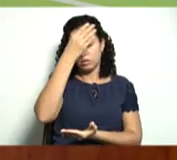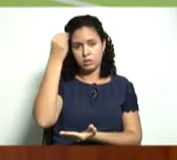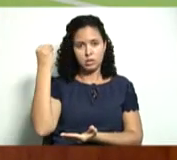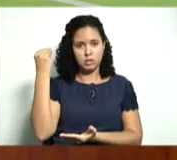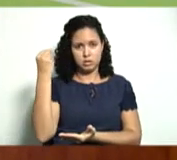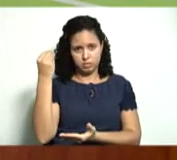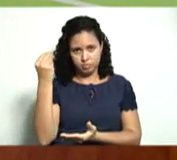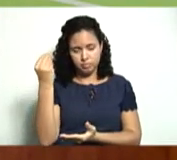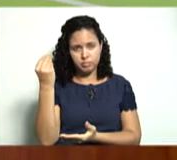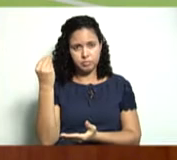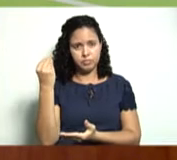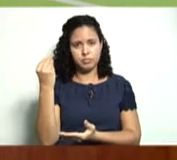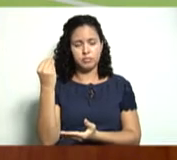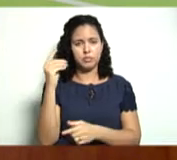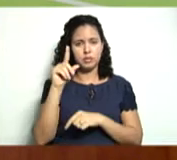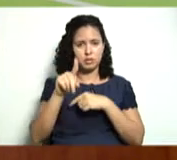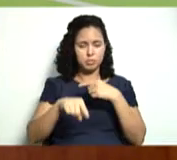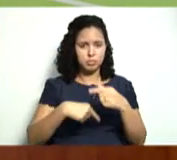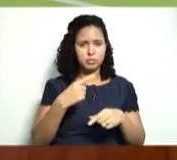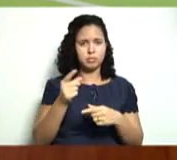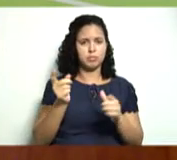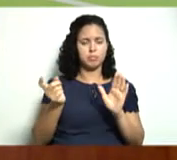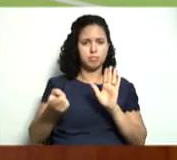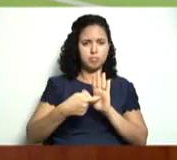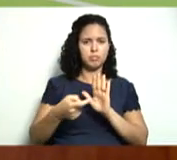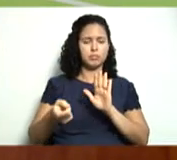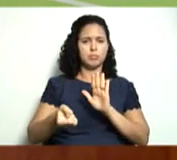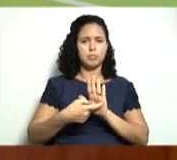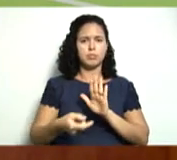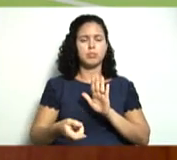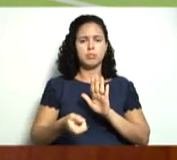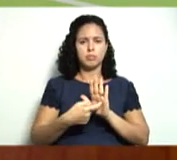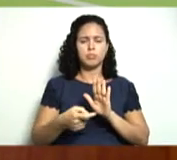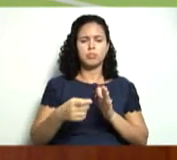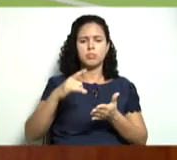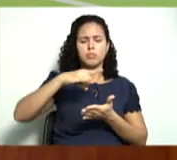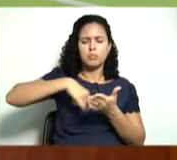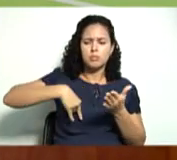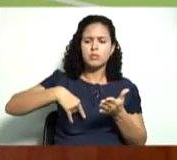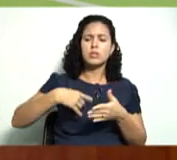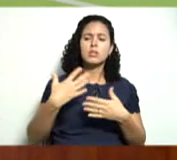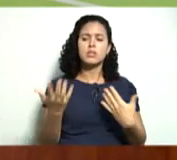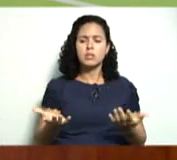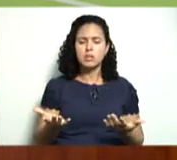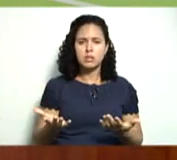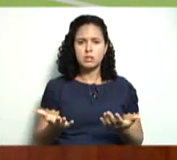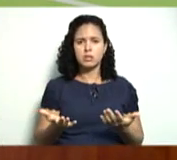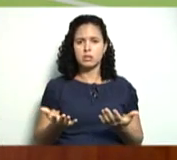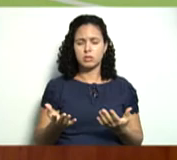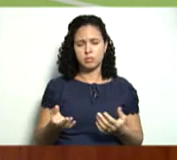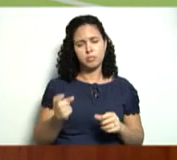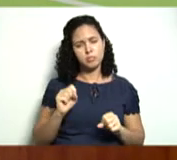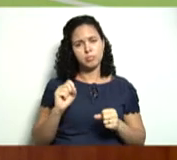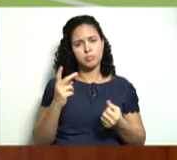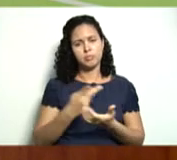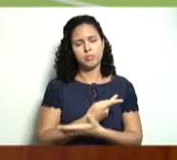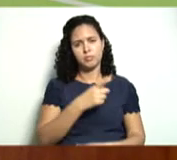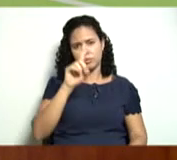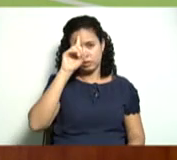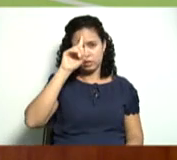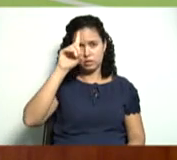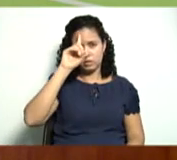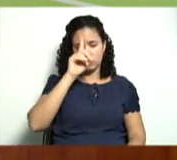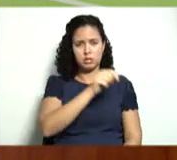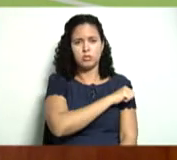né e aí você fica lá na sua impressora mas cadê meu documento cada mil documentos acontece com a gente no dia a dia taça está atendendo